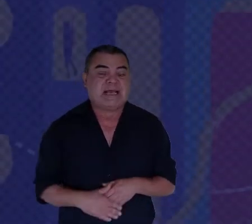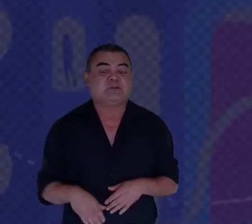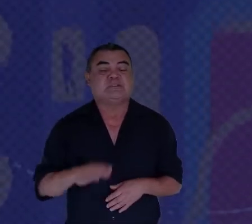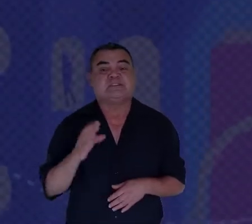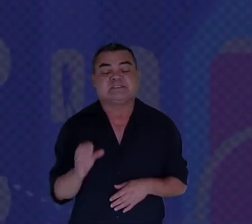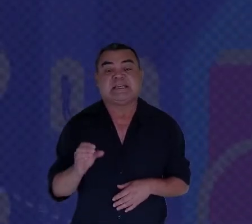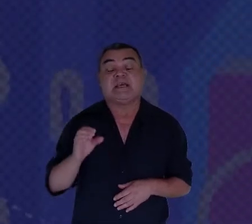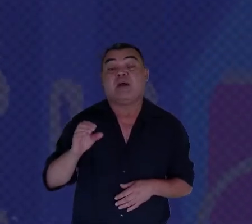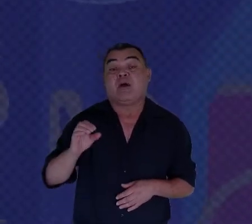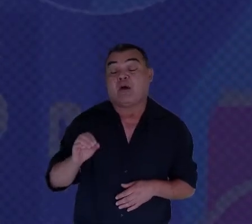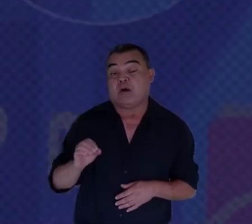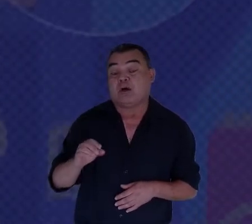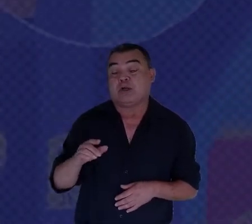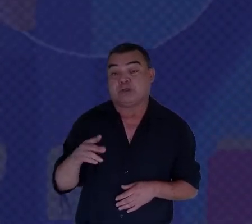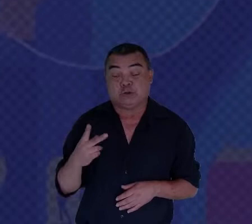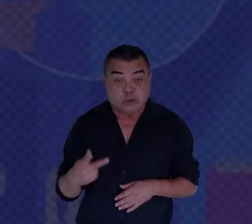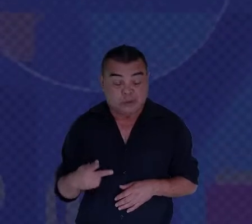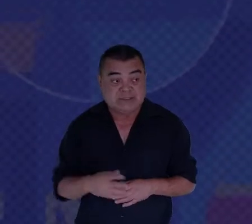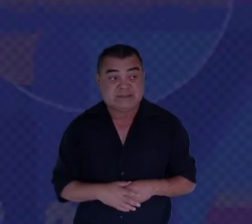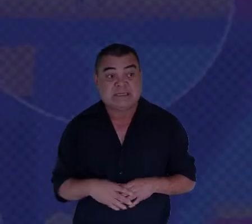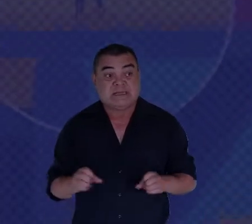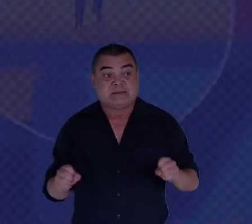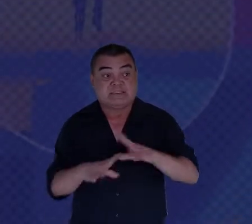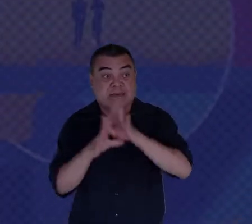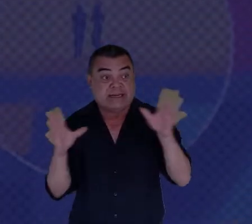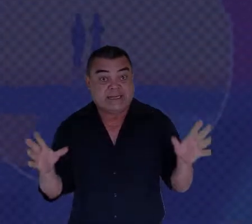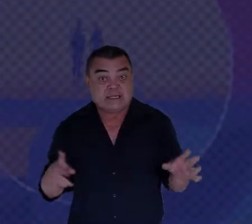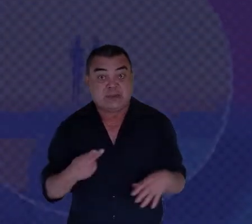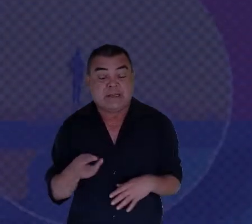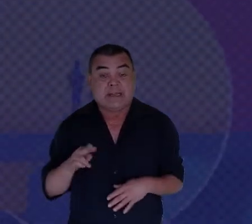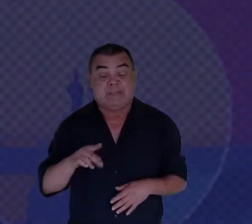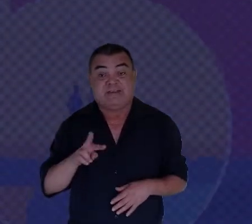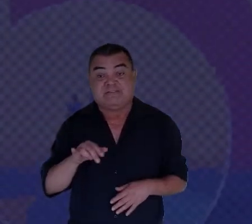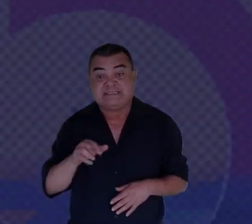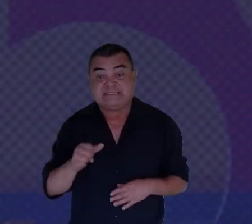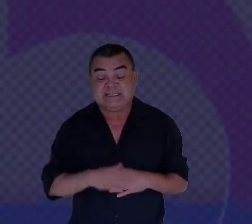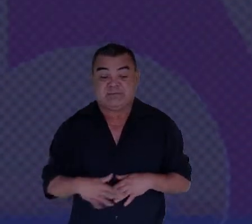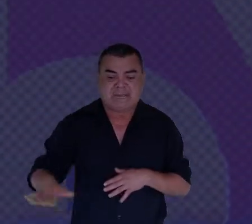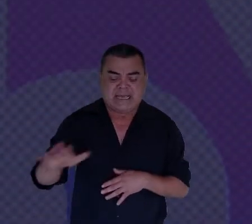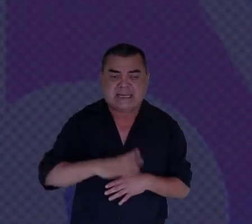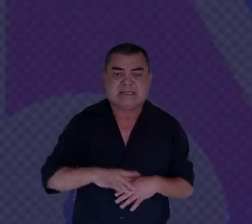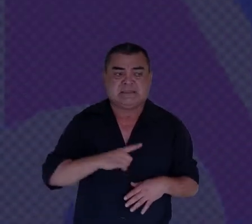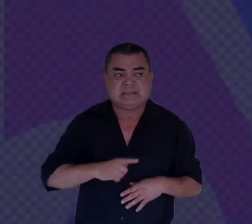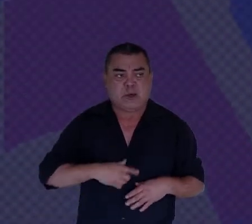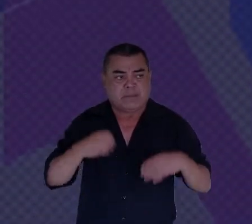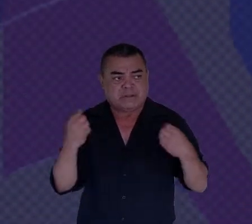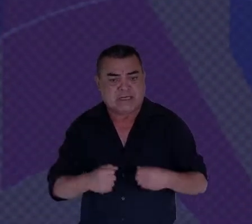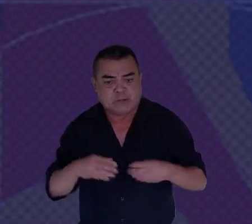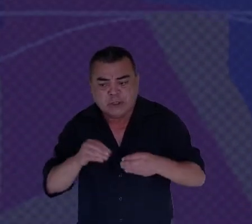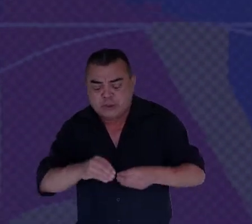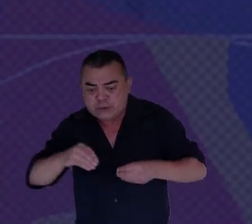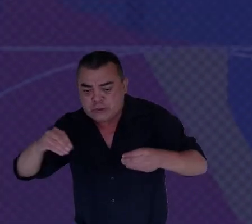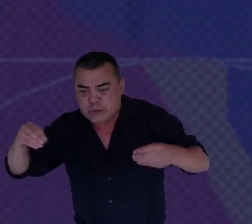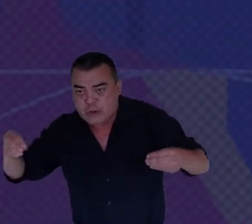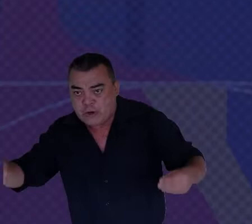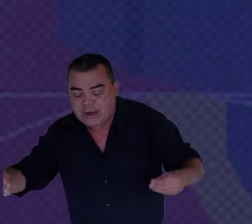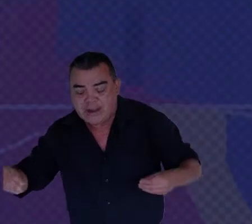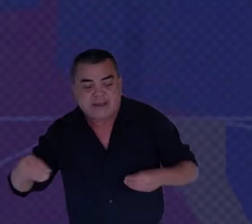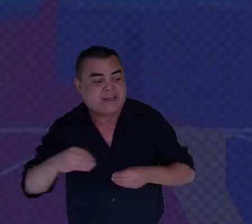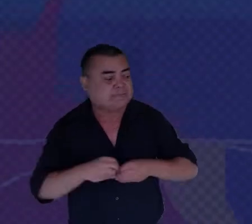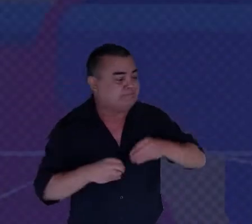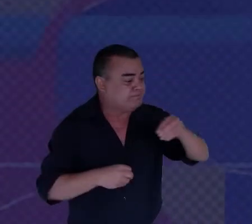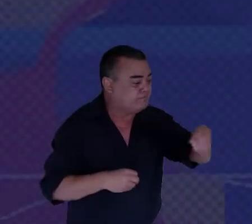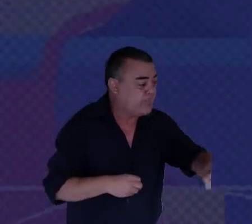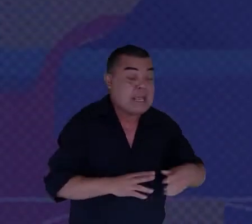carbono mercados que sejam transparente previsíveis mercados que tenham potencial de deslocar de